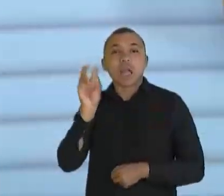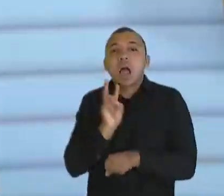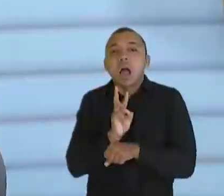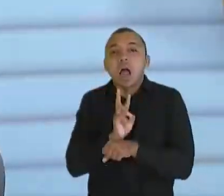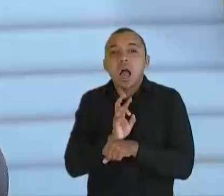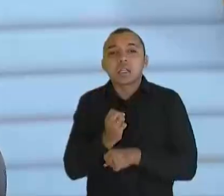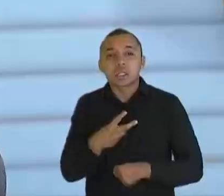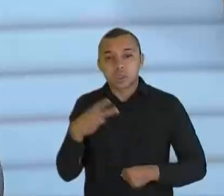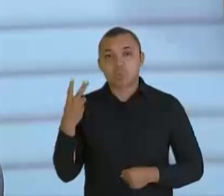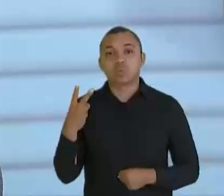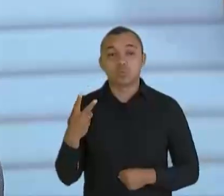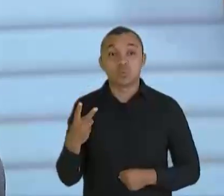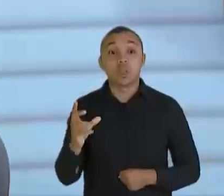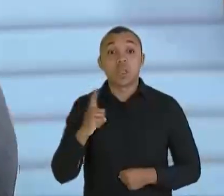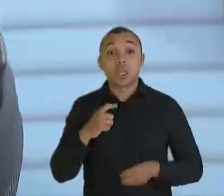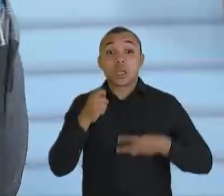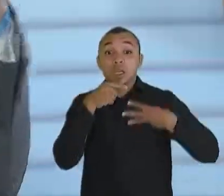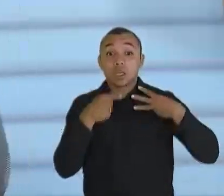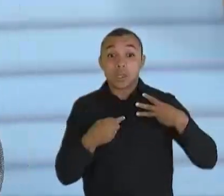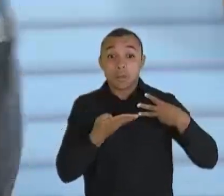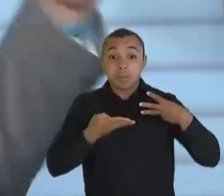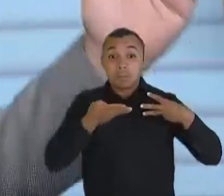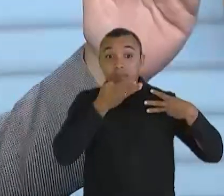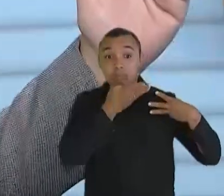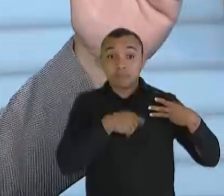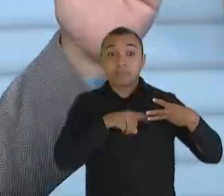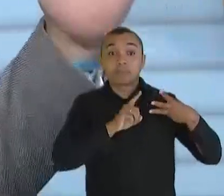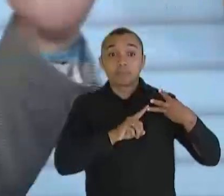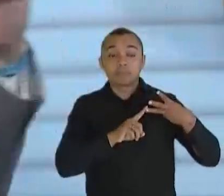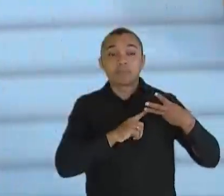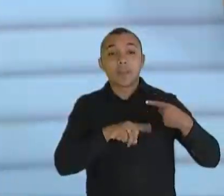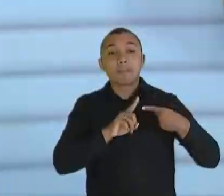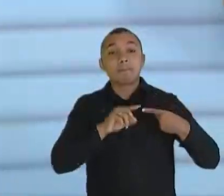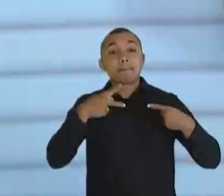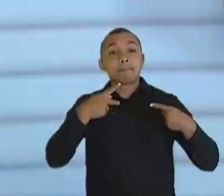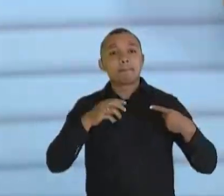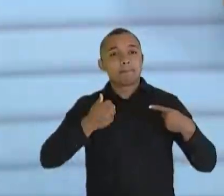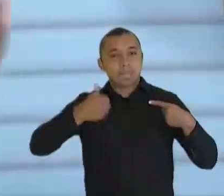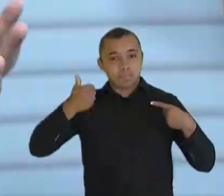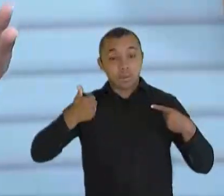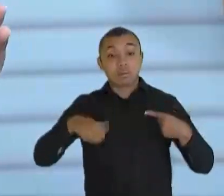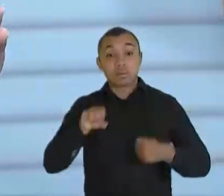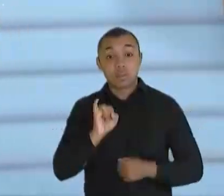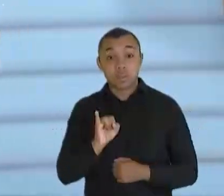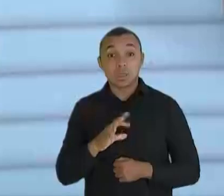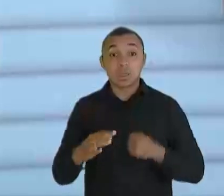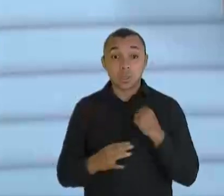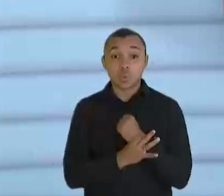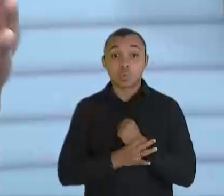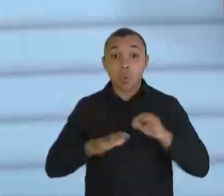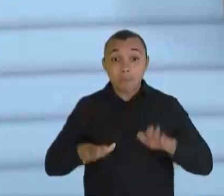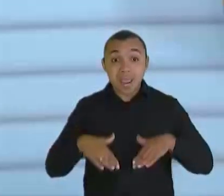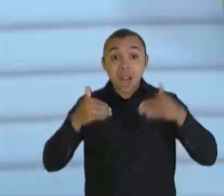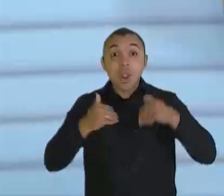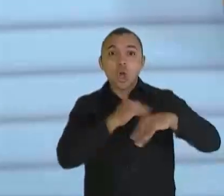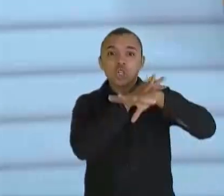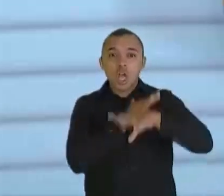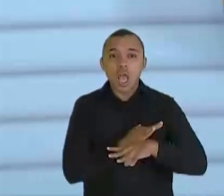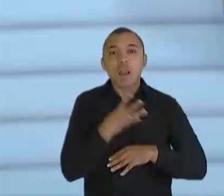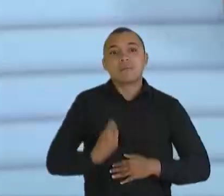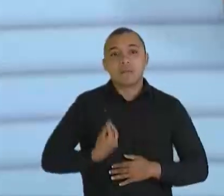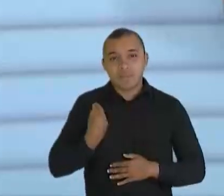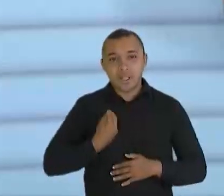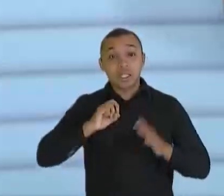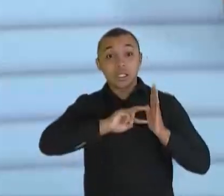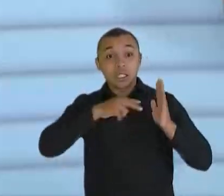com três pisos de prevenção em violência, né? Prevenção primária a todos, ou seja, quando você melhora a qualidade da cidade toda, você diminui